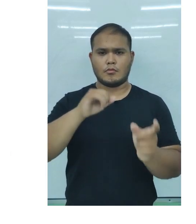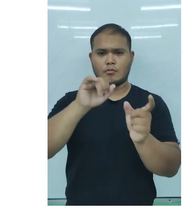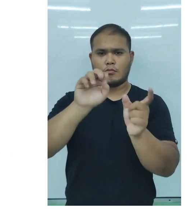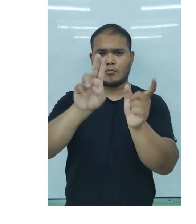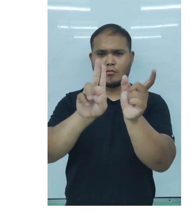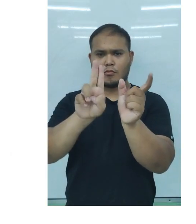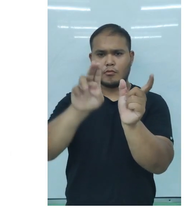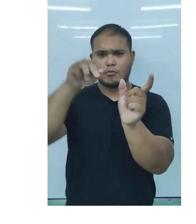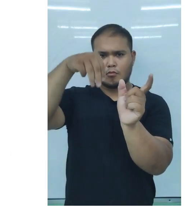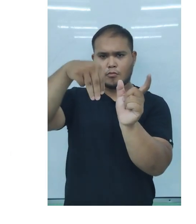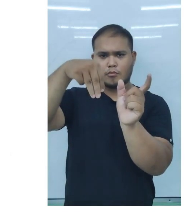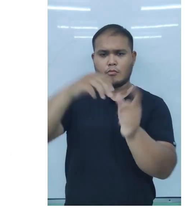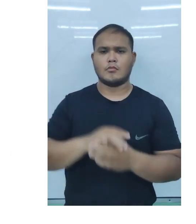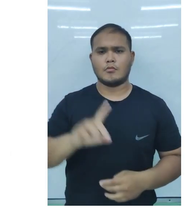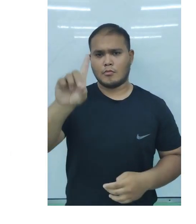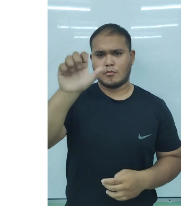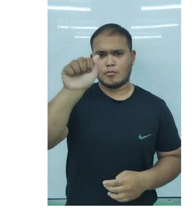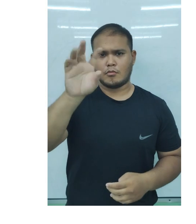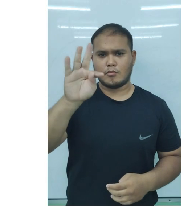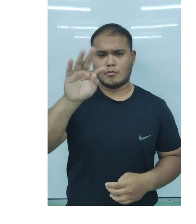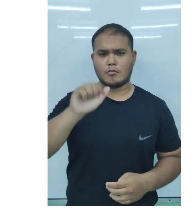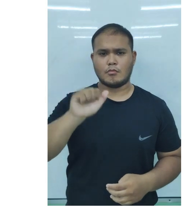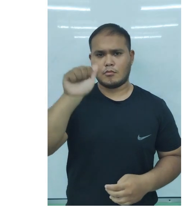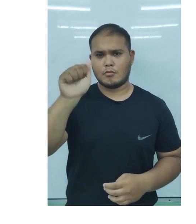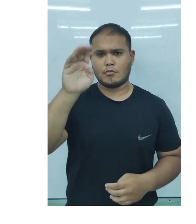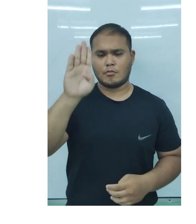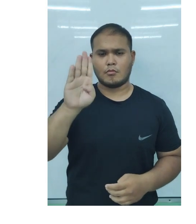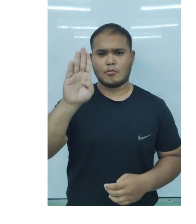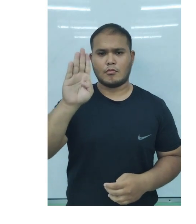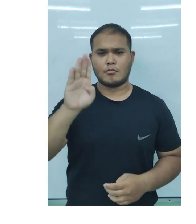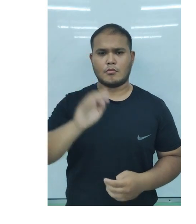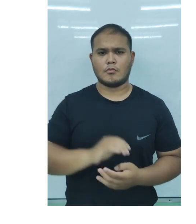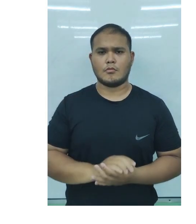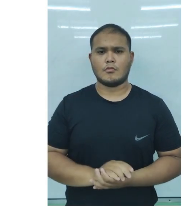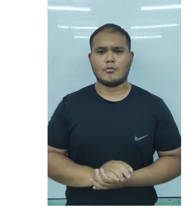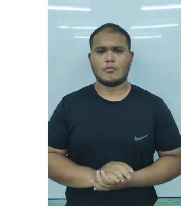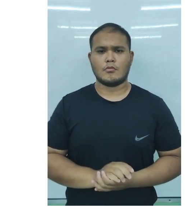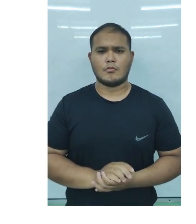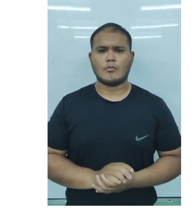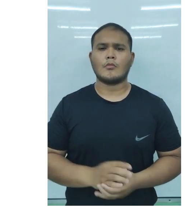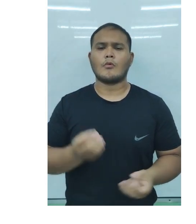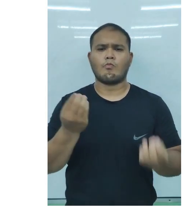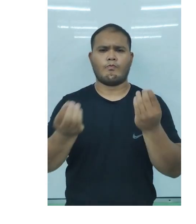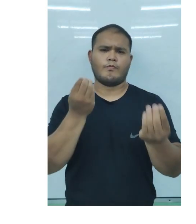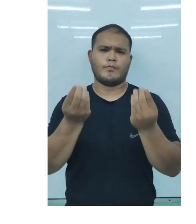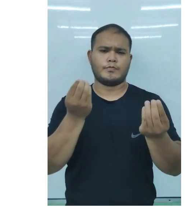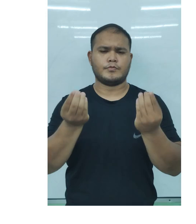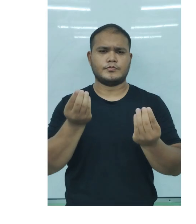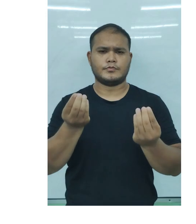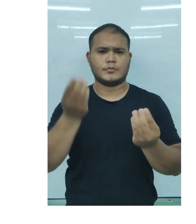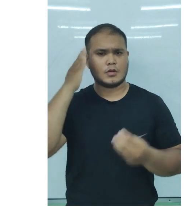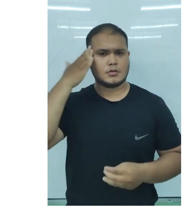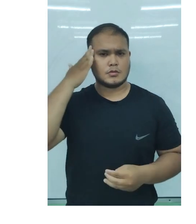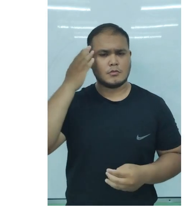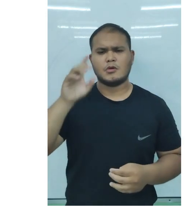no ablativo. Então, como que a gente vai saber se é um dativo ou se é um ablativo que a